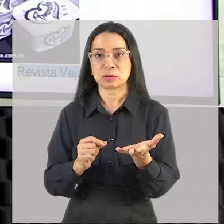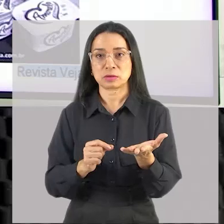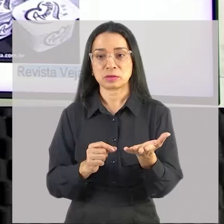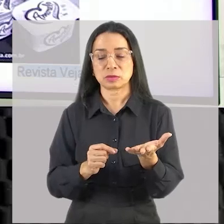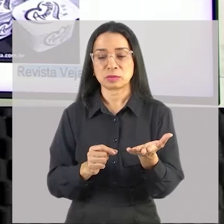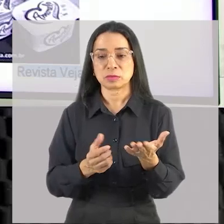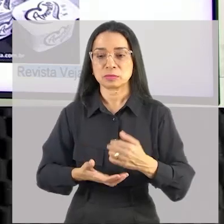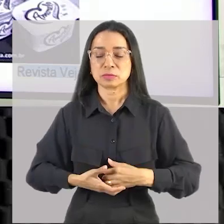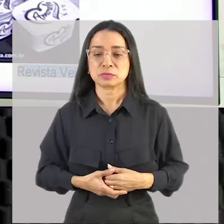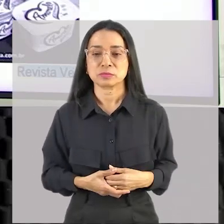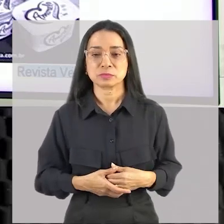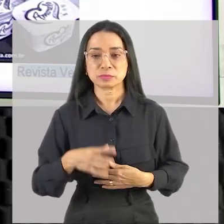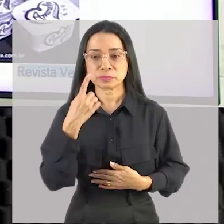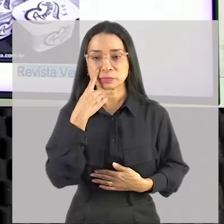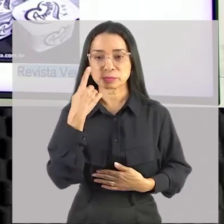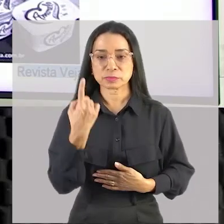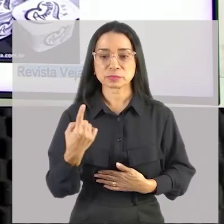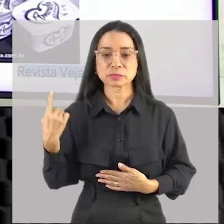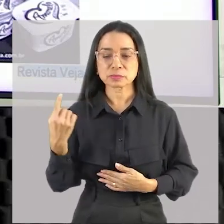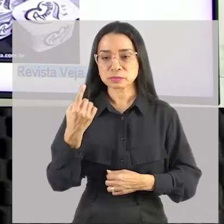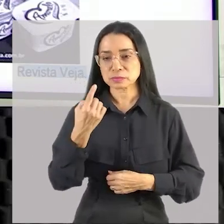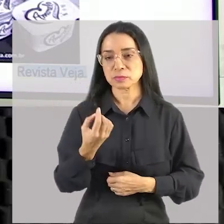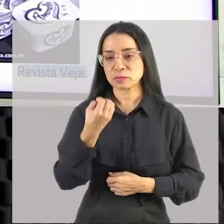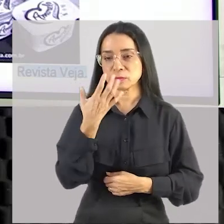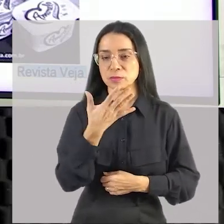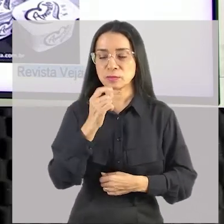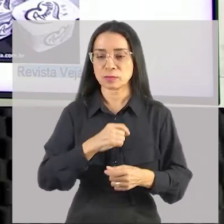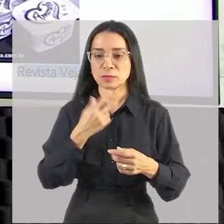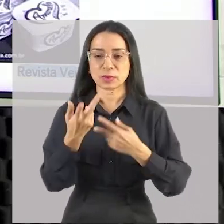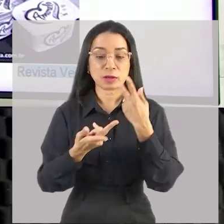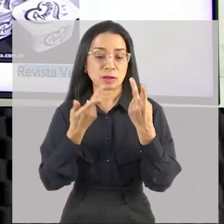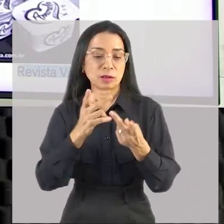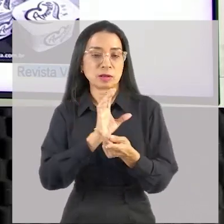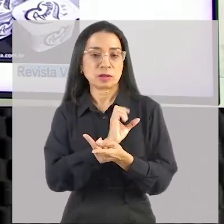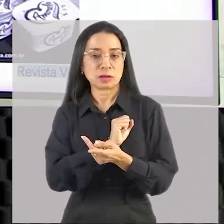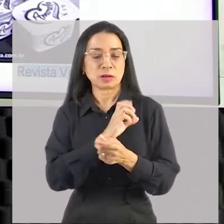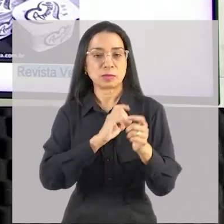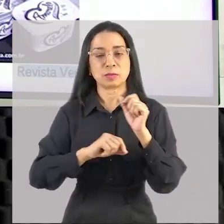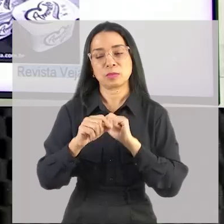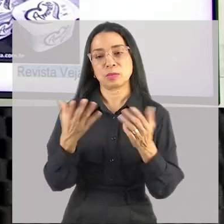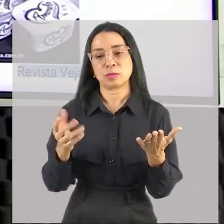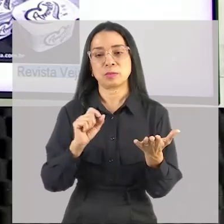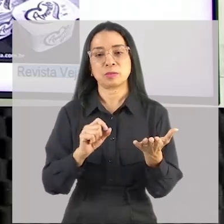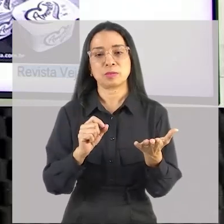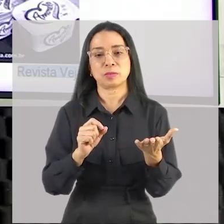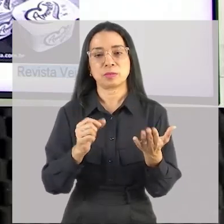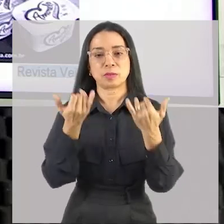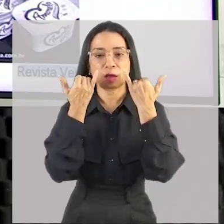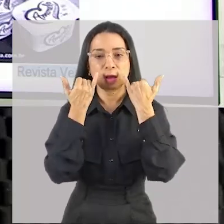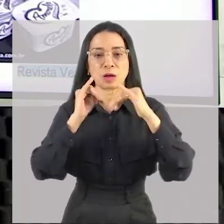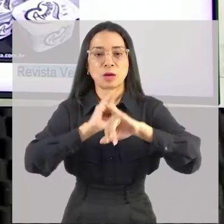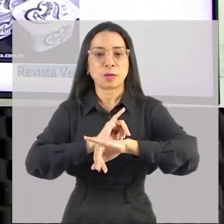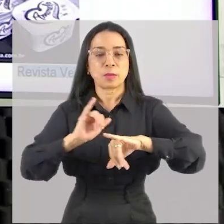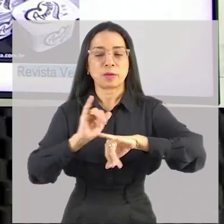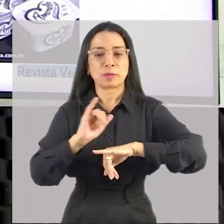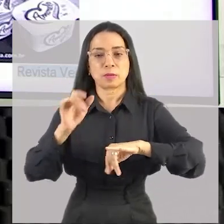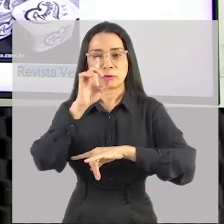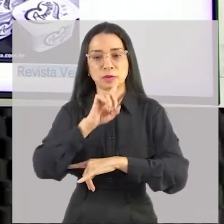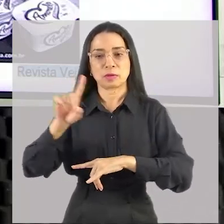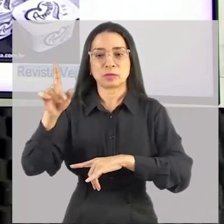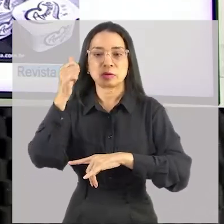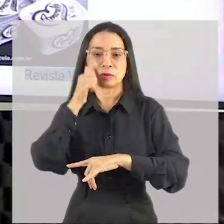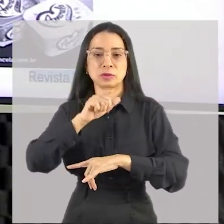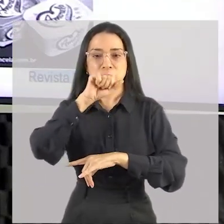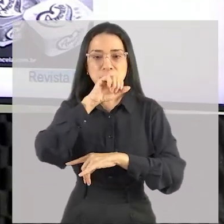margarina. Então, analisaram bem? Aqui está falando de amor, muito provavelmente é um comercial pelo Dia